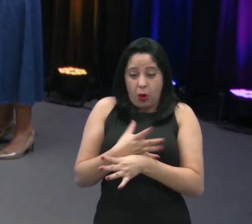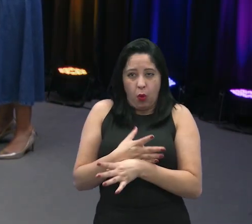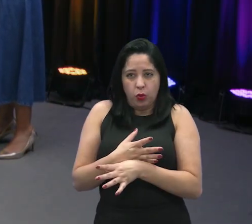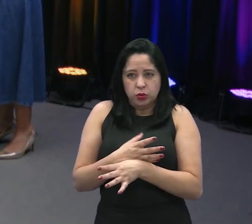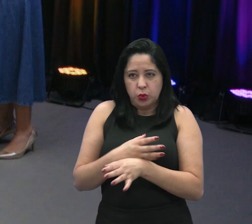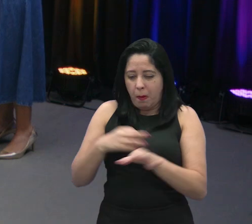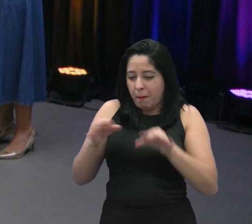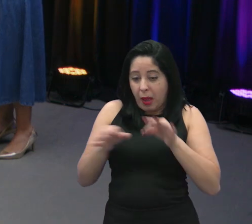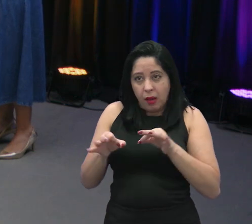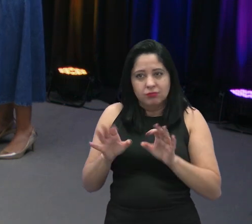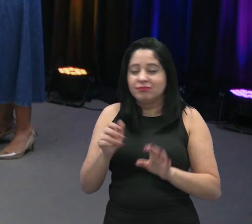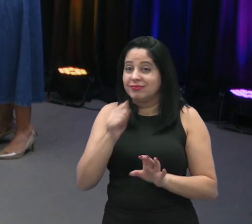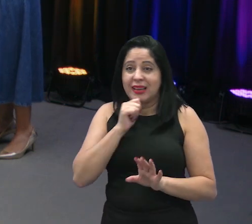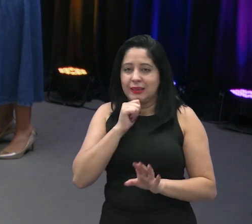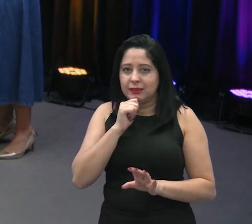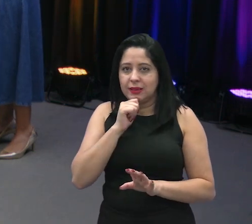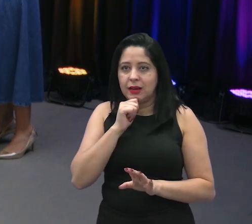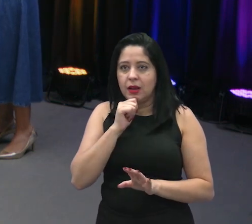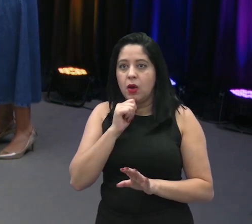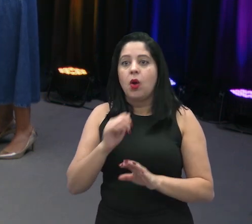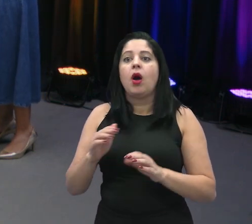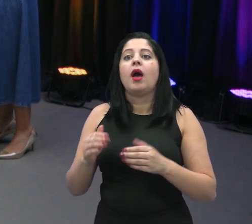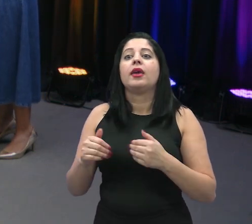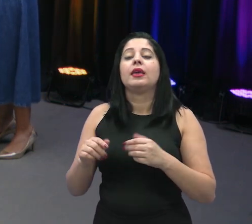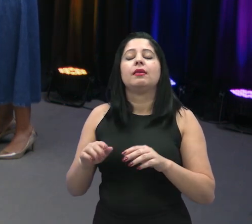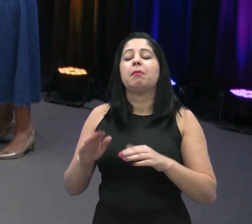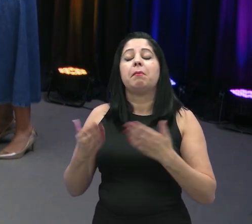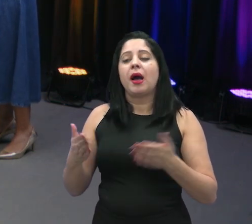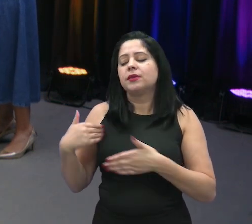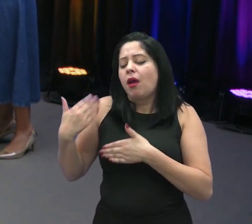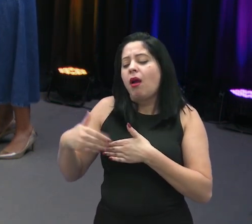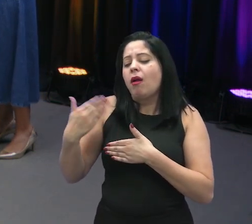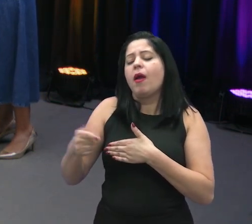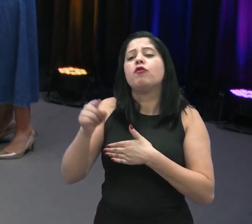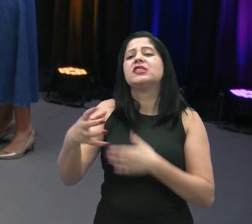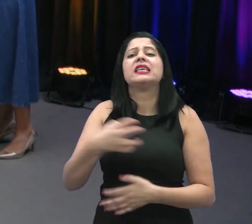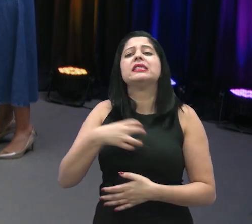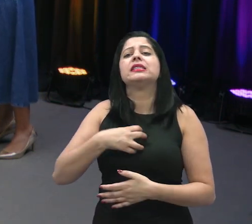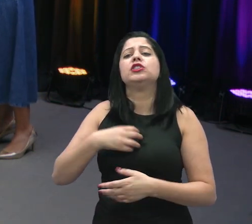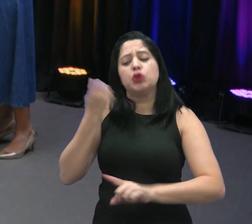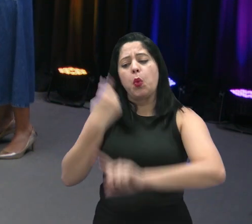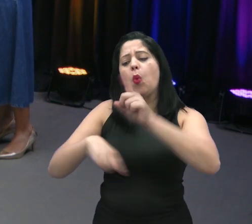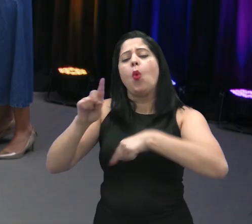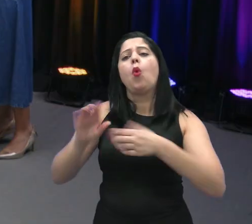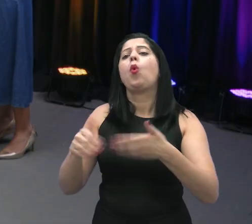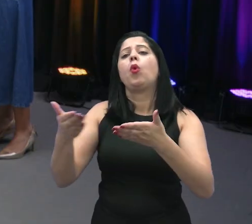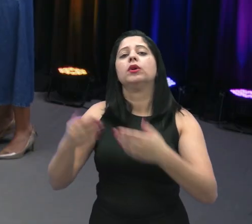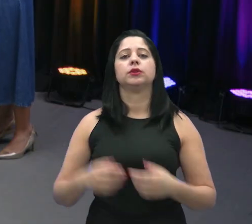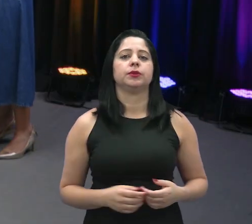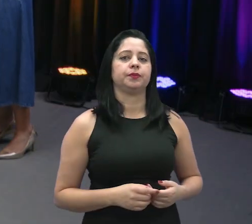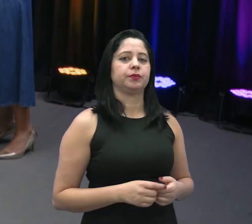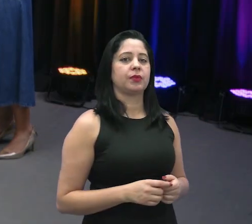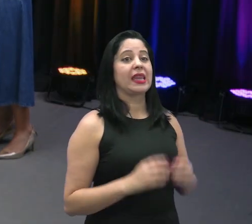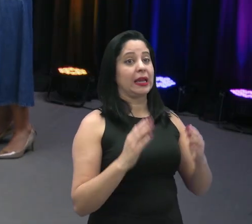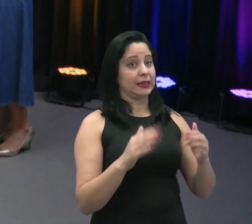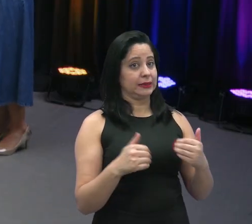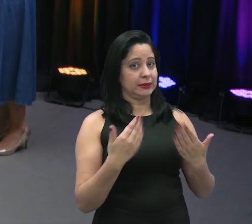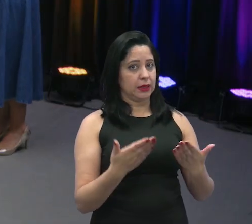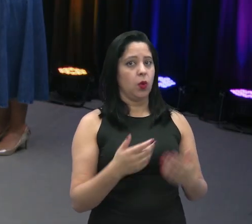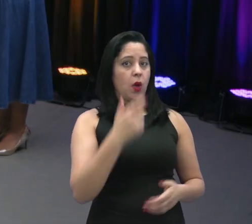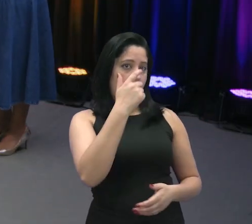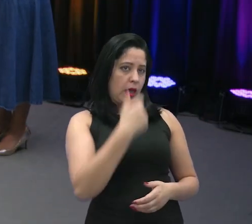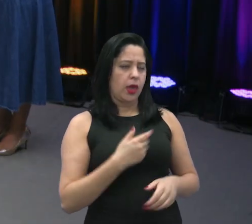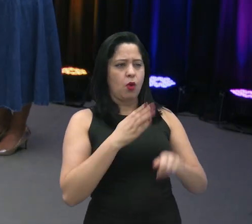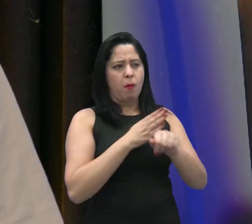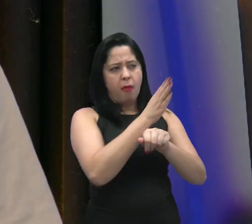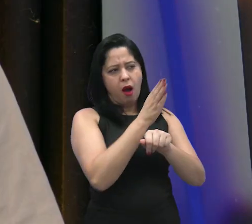no momento ainda preparado para isso. O que isso, né? Quando que chegou o momento você sentiu diferença em você na sua vida pessoal? Sim. Eu passei por